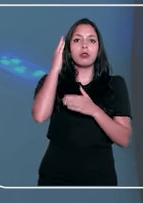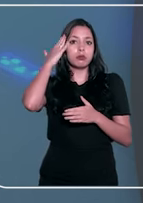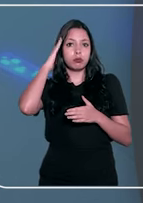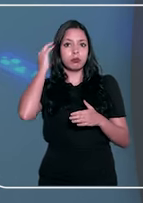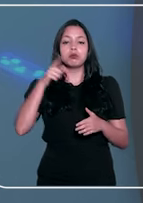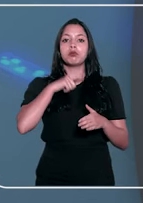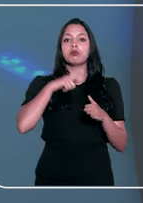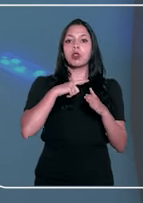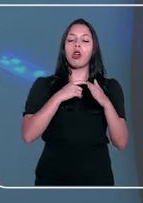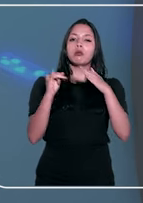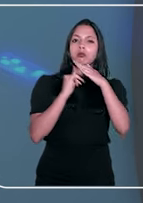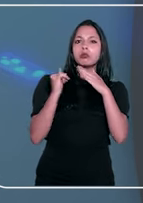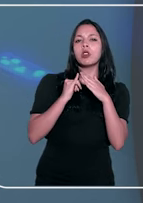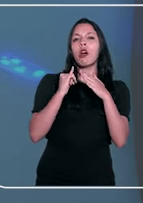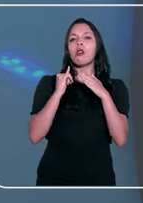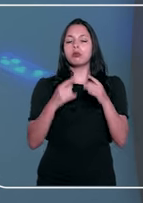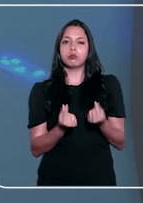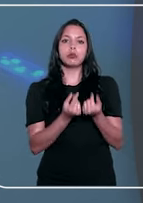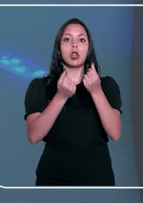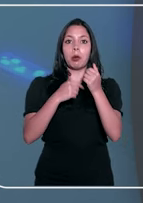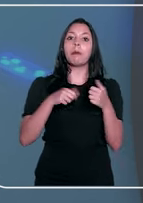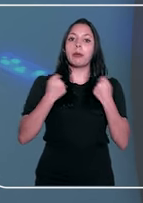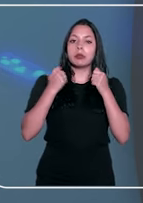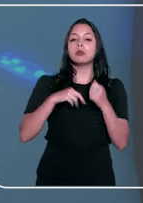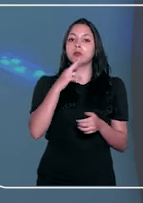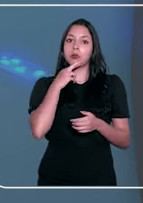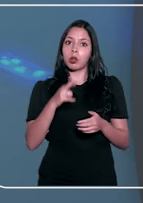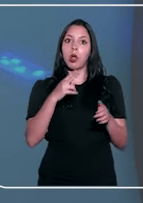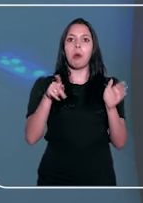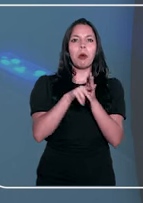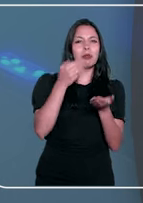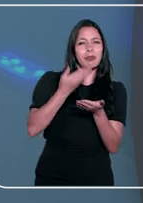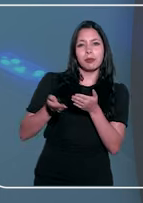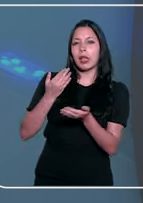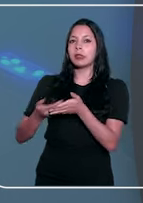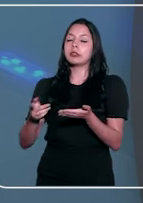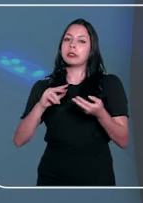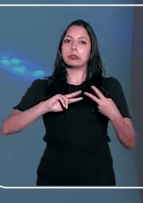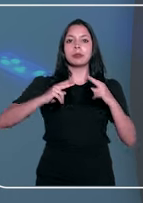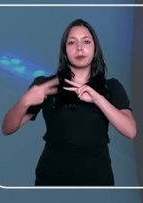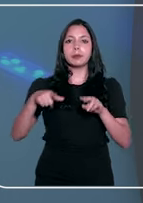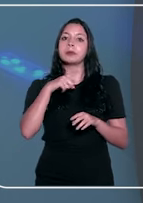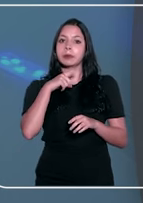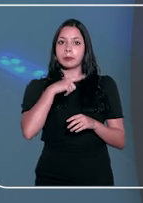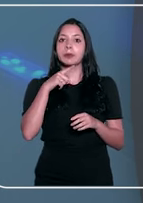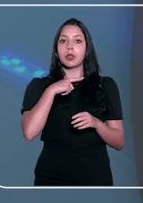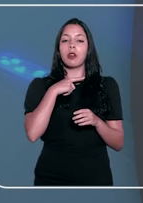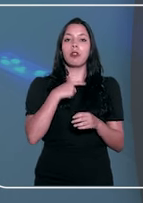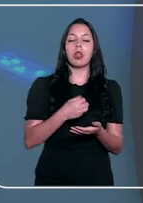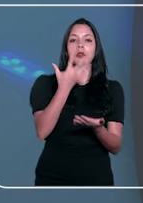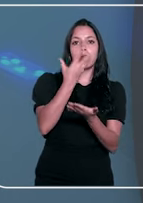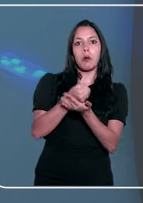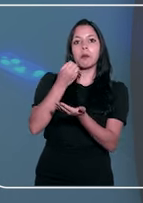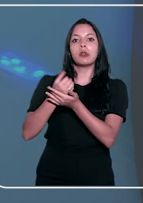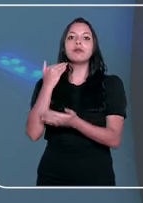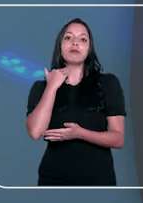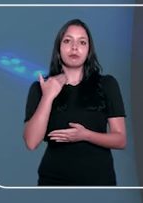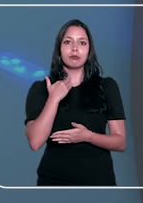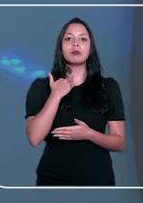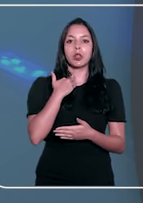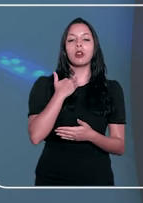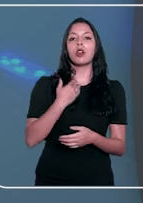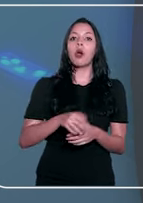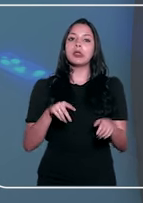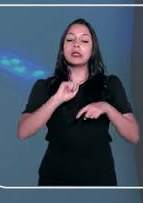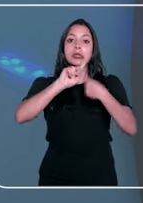deve responder pelos danos decorrentes de transações realizadas em aplicativo do banco após cliente comunicar